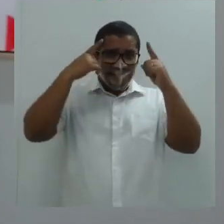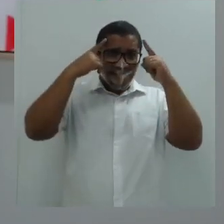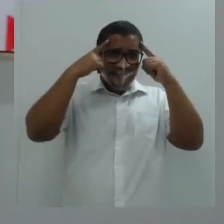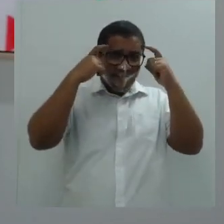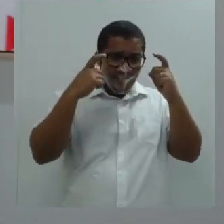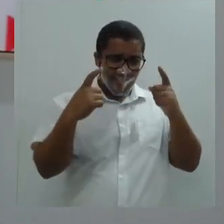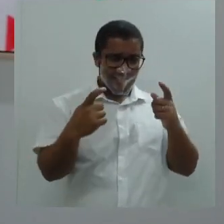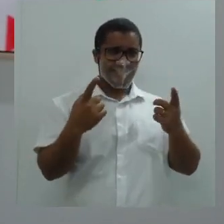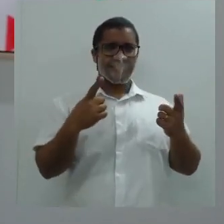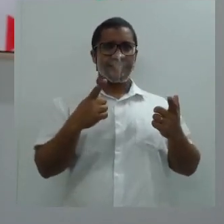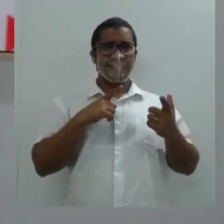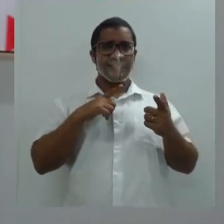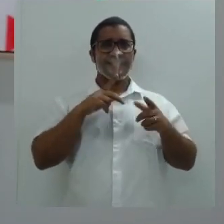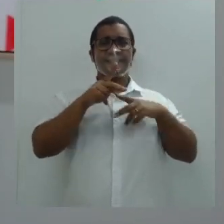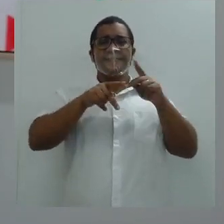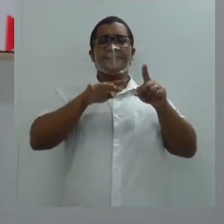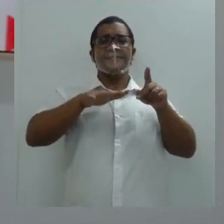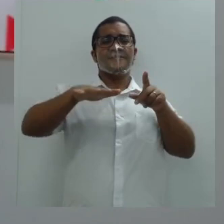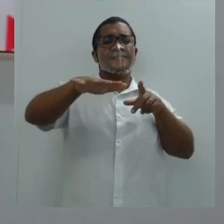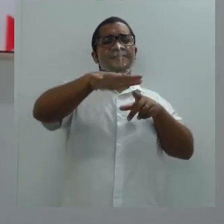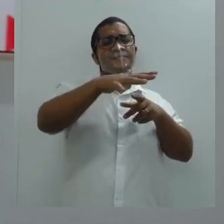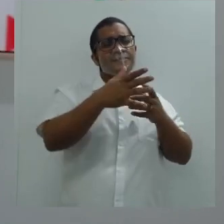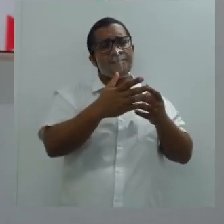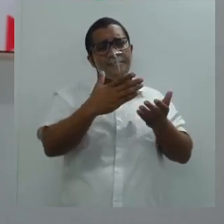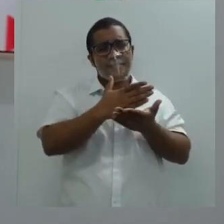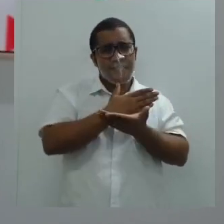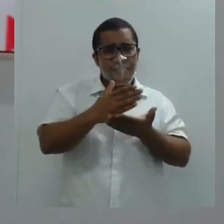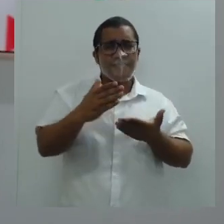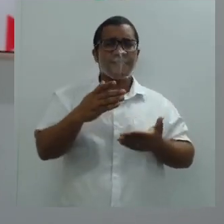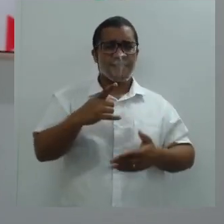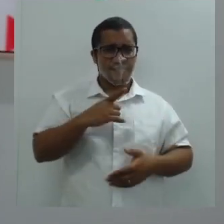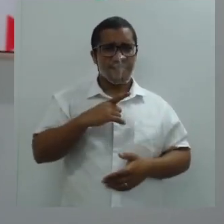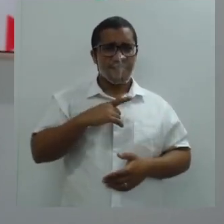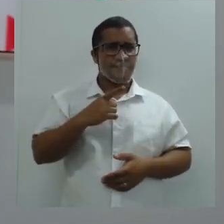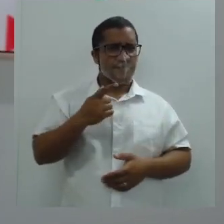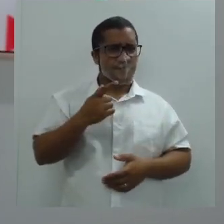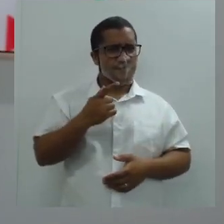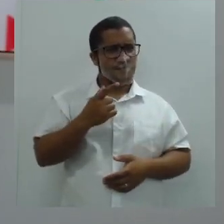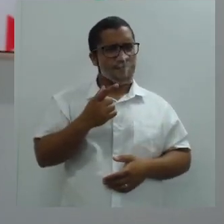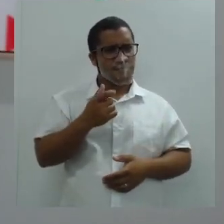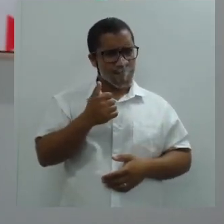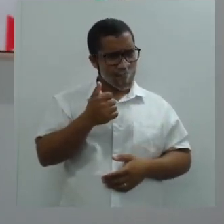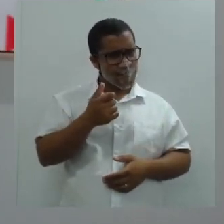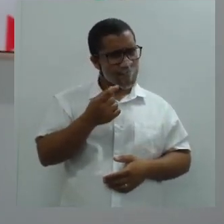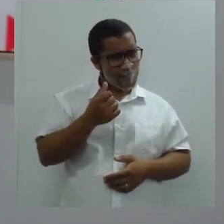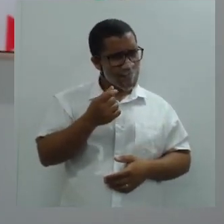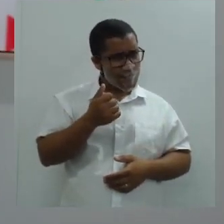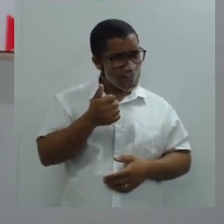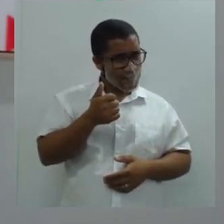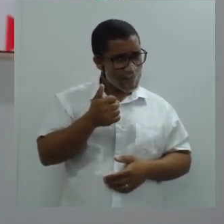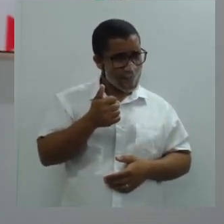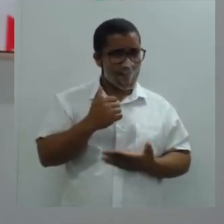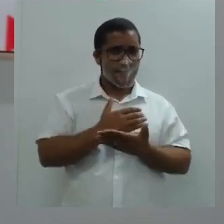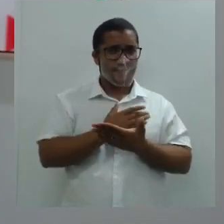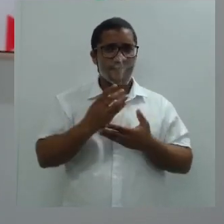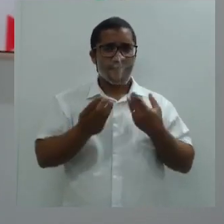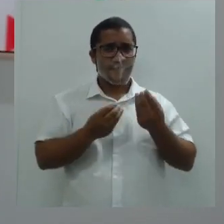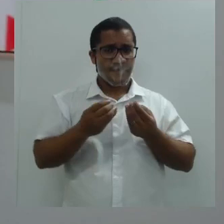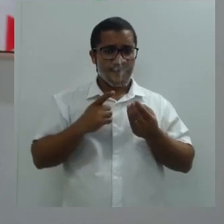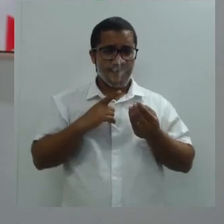né? Parte da população com maior poder aquisitivo, o que é que ela vai fazer?